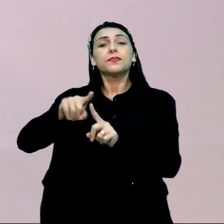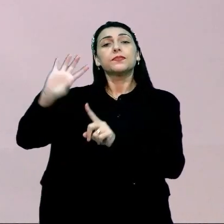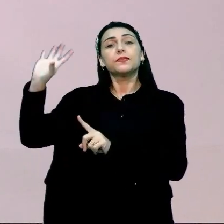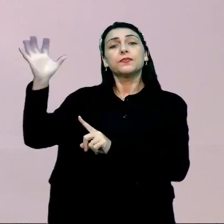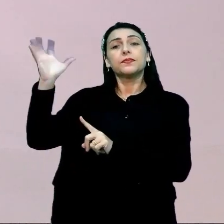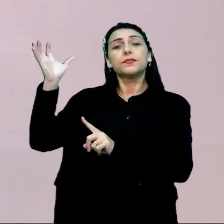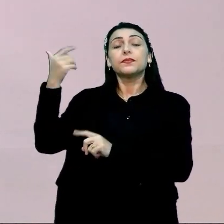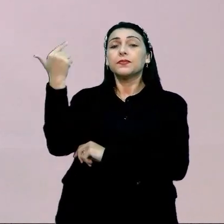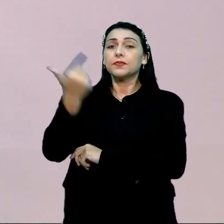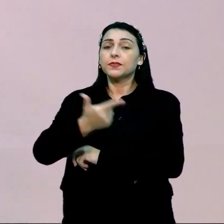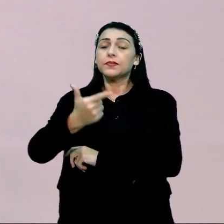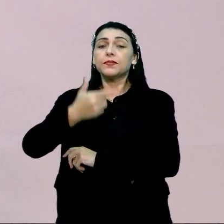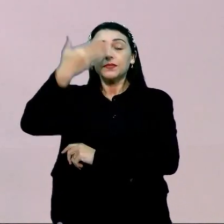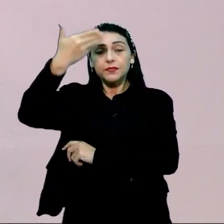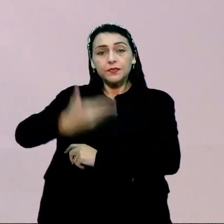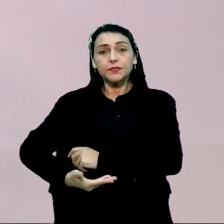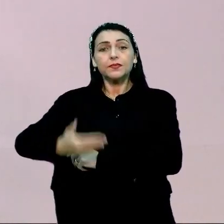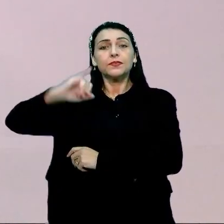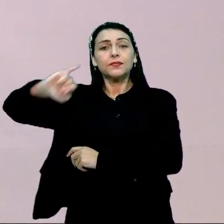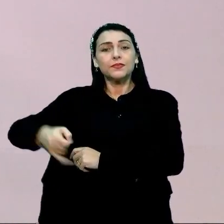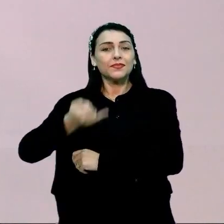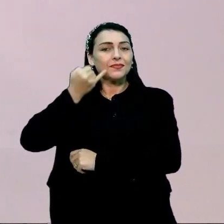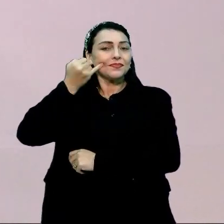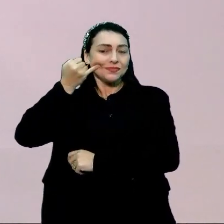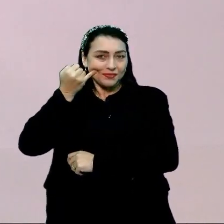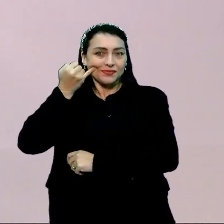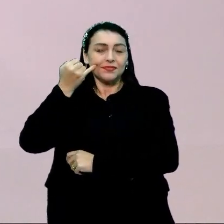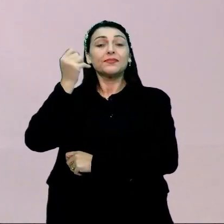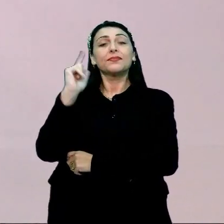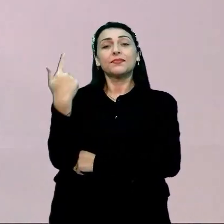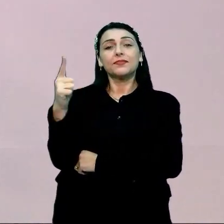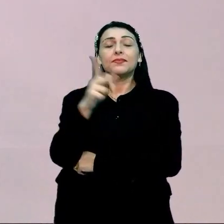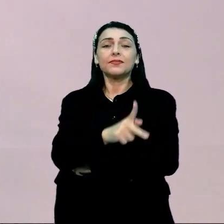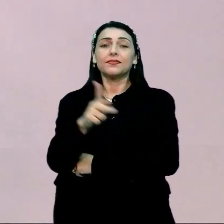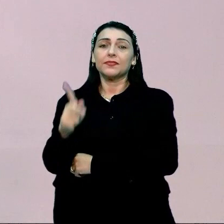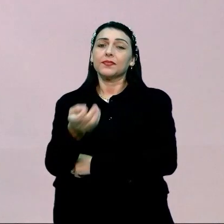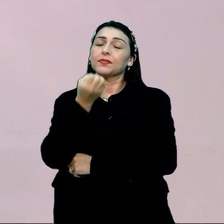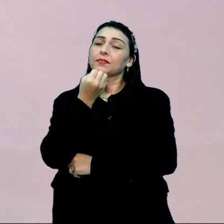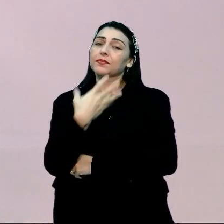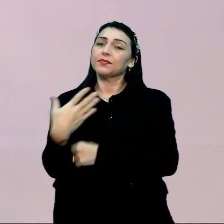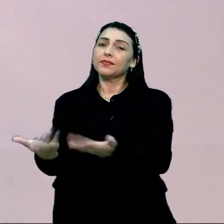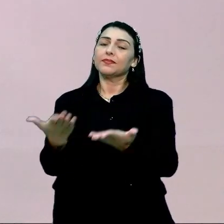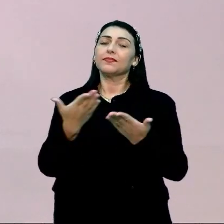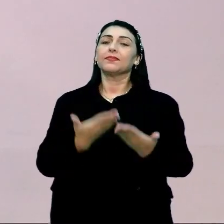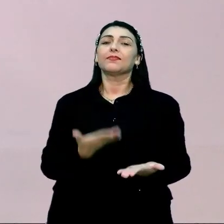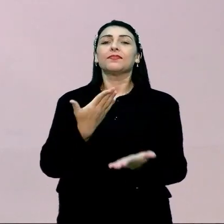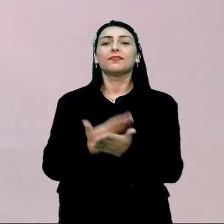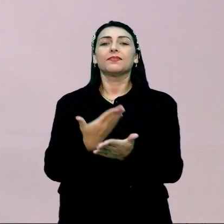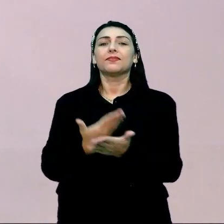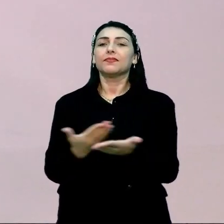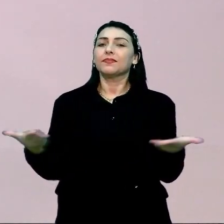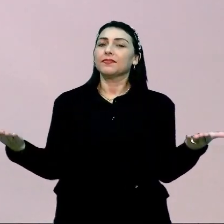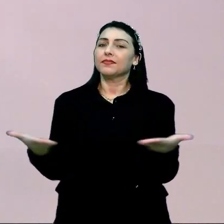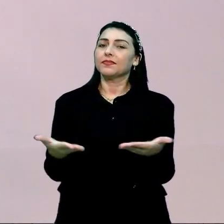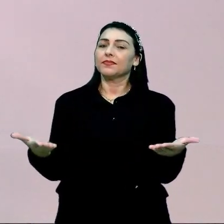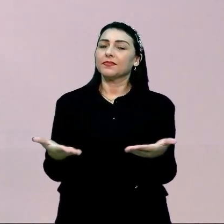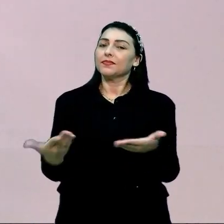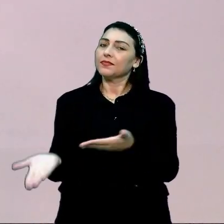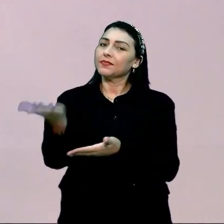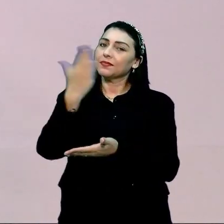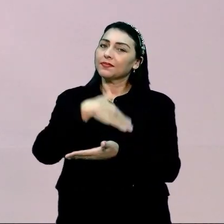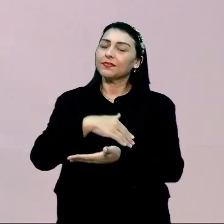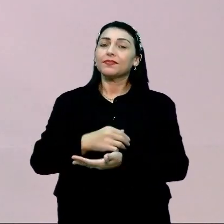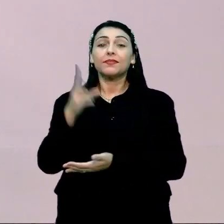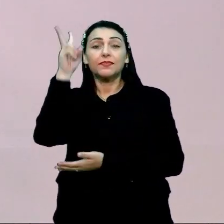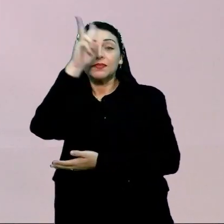parte 2. Eu sou a professora de Geografia, Jamaica Kelly, e sejam todos bem-vindos à nossa aula de hoje. Vamos